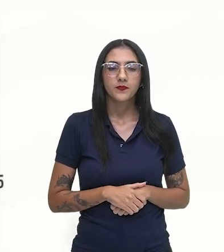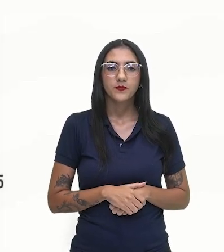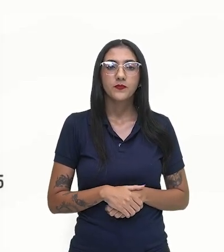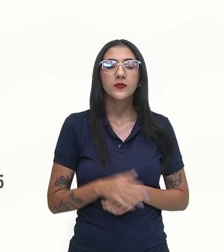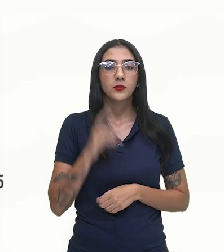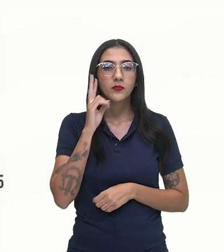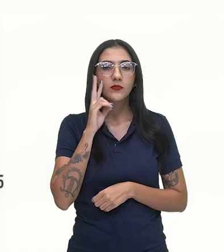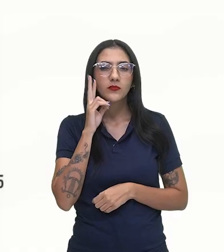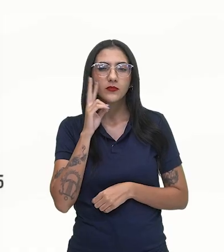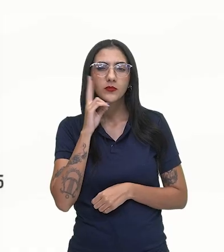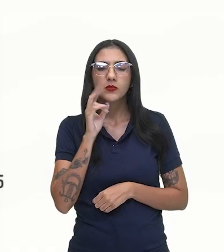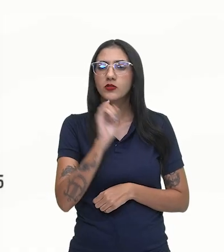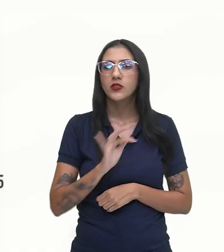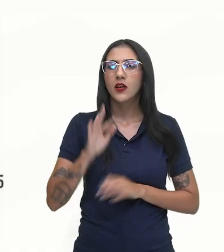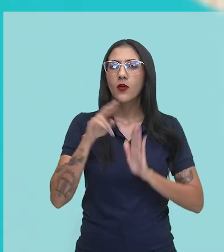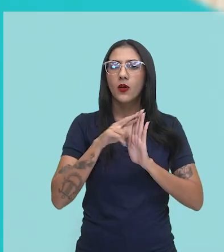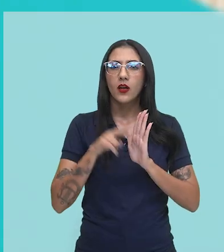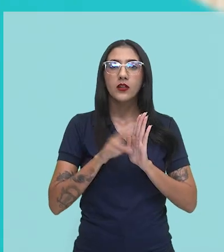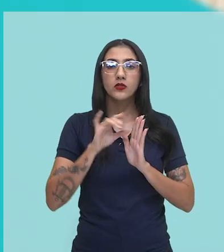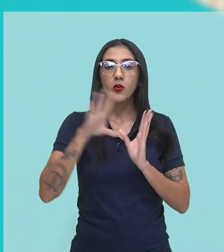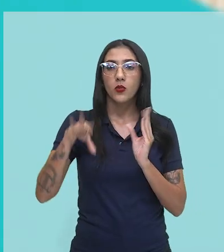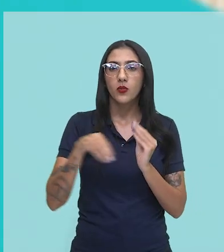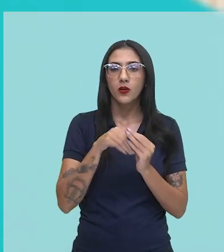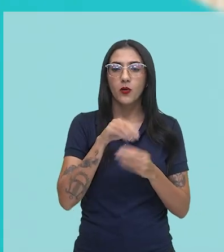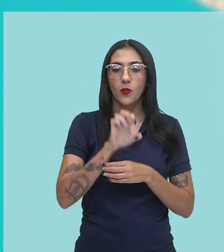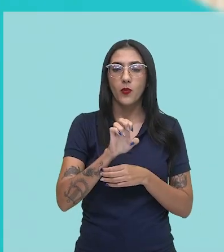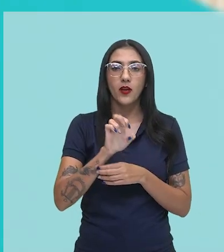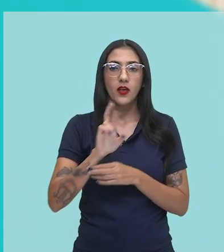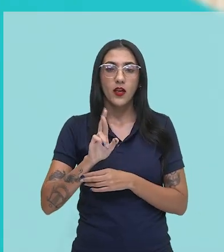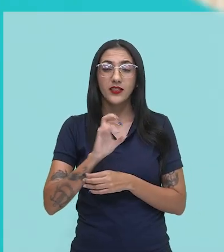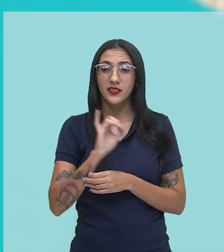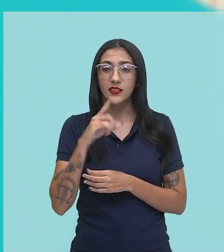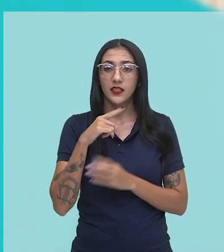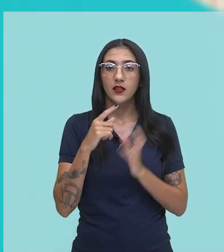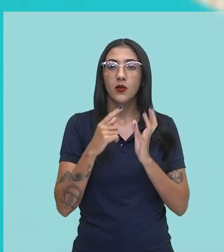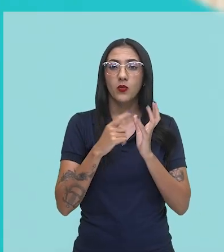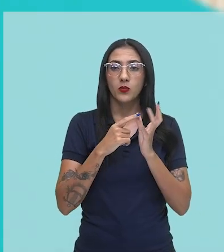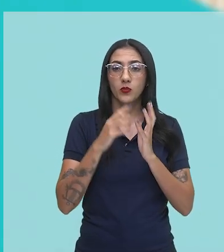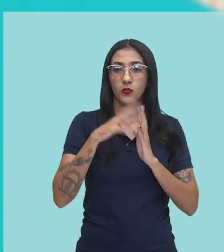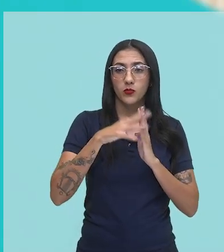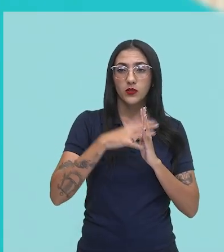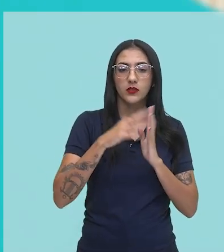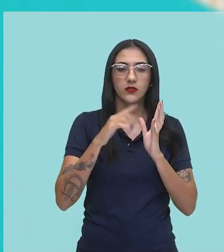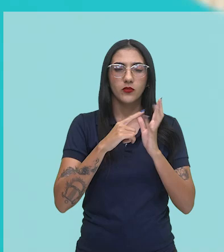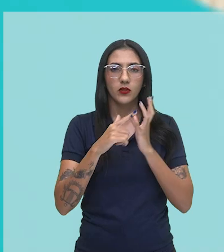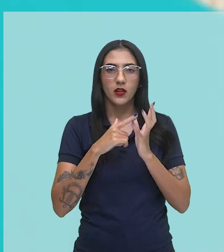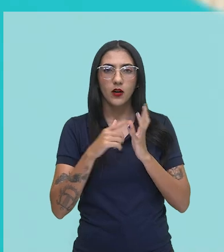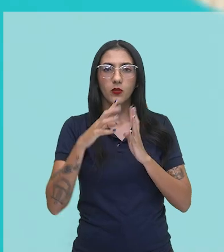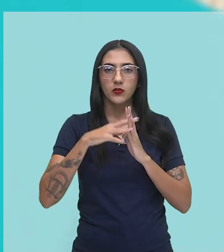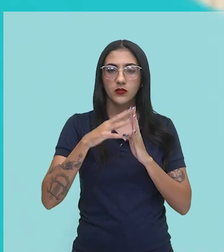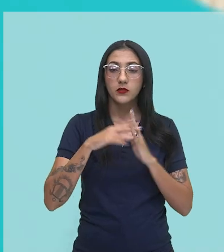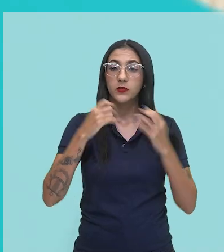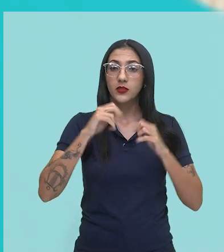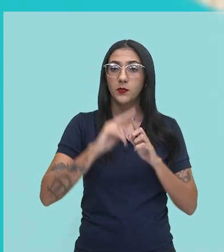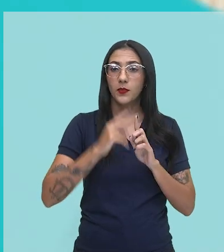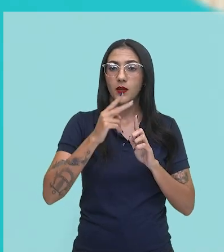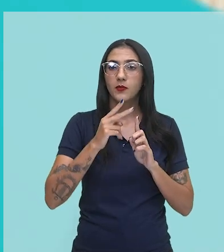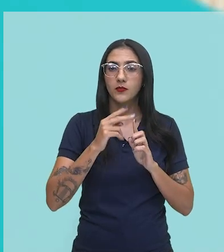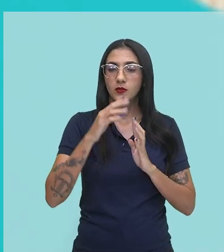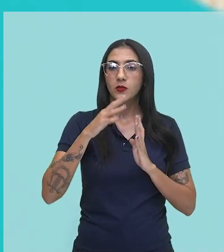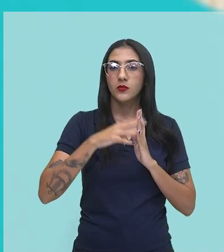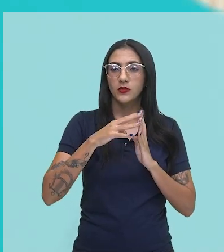em geral, nós acrescentamos o ER. Se ele terminar em consoante, vogal, consoante, duplica a última.